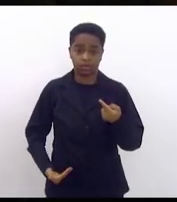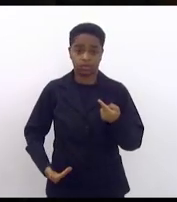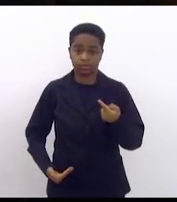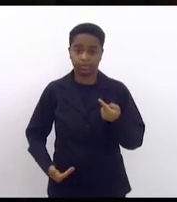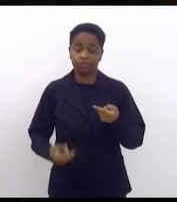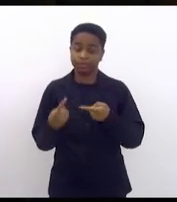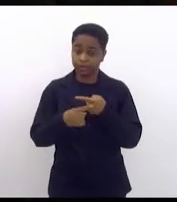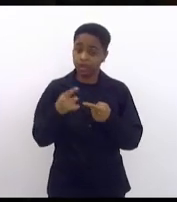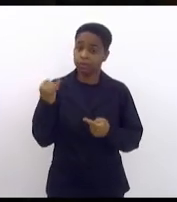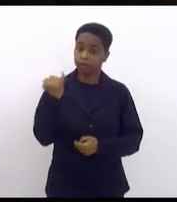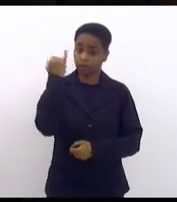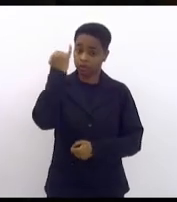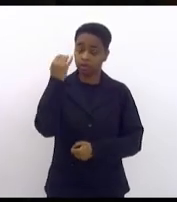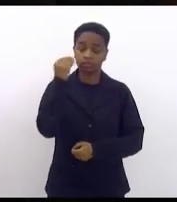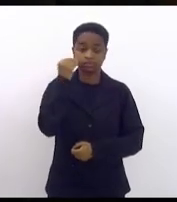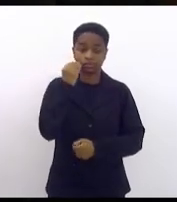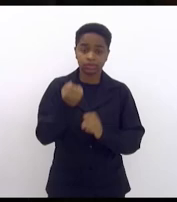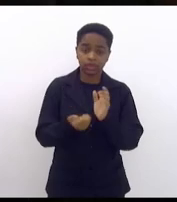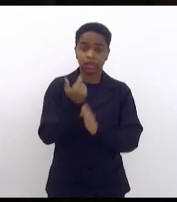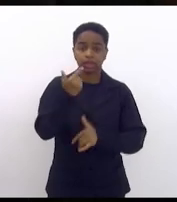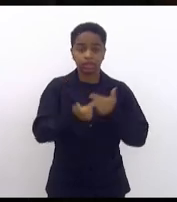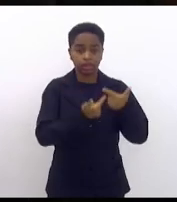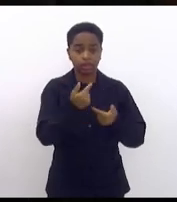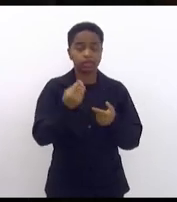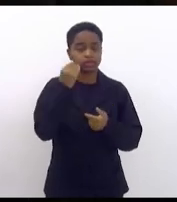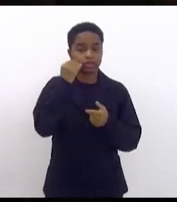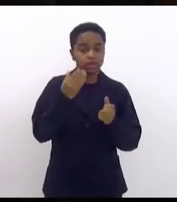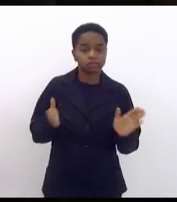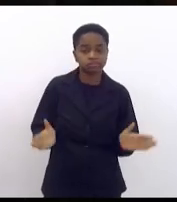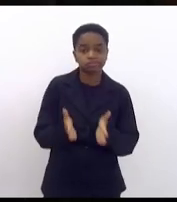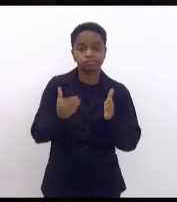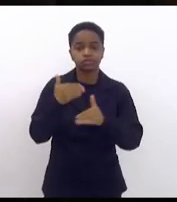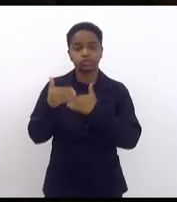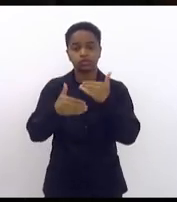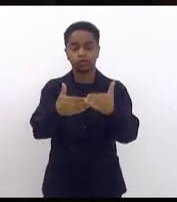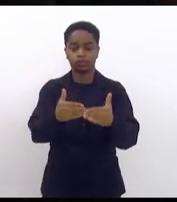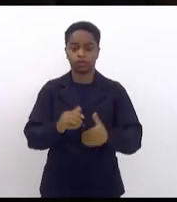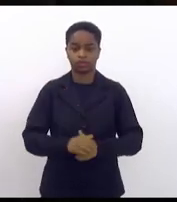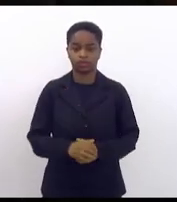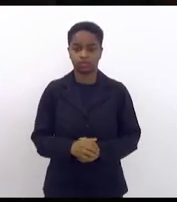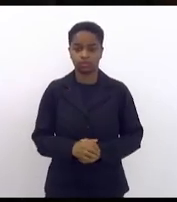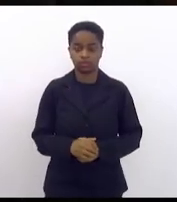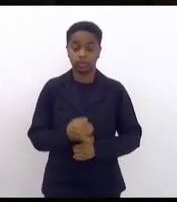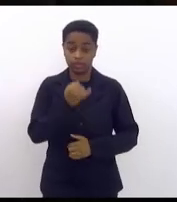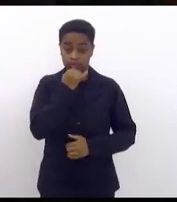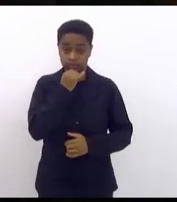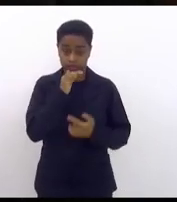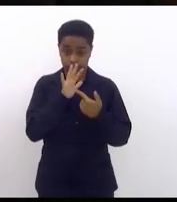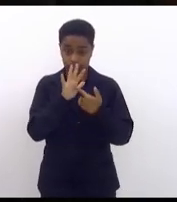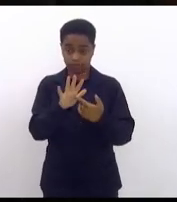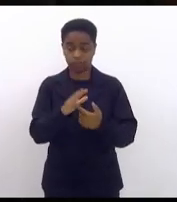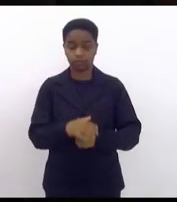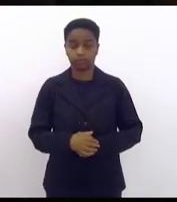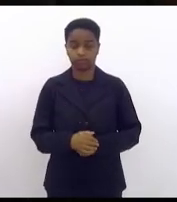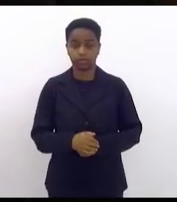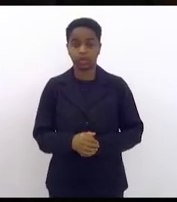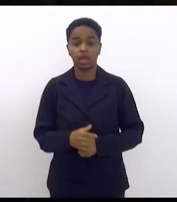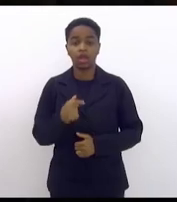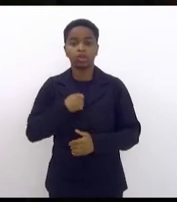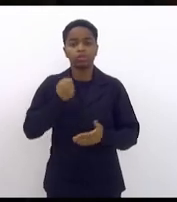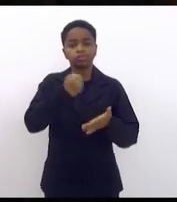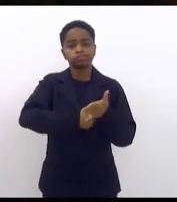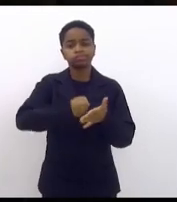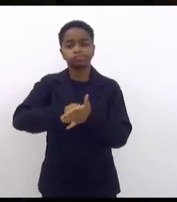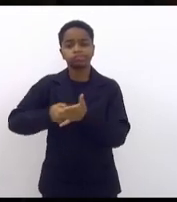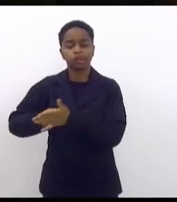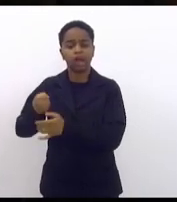ser importantes para gerar emprego, para gerar desenvolvimento. Dou um exemplo, né? Eu tenho lutado há quantos anos